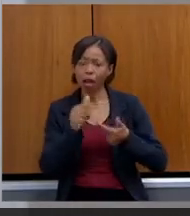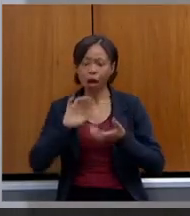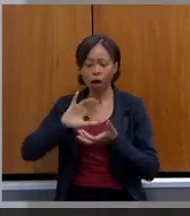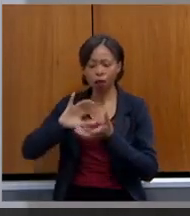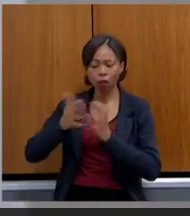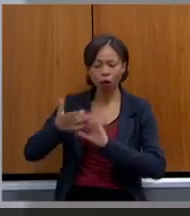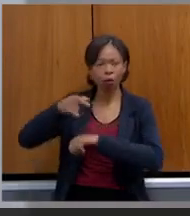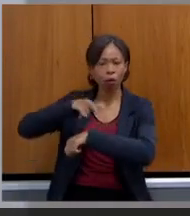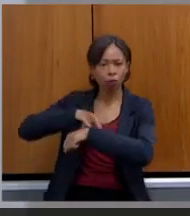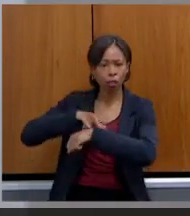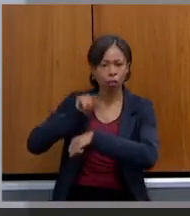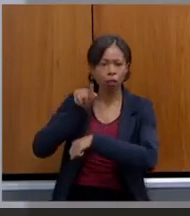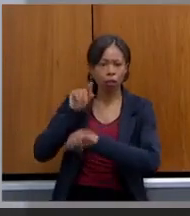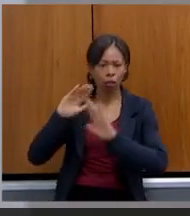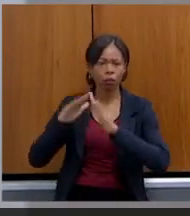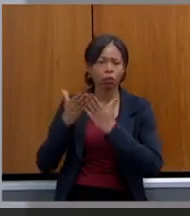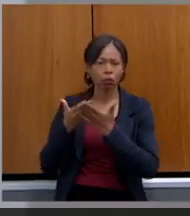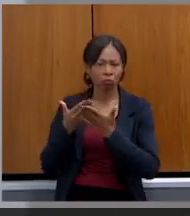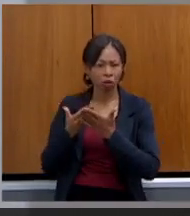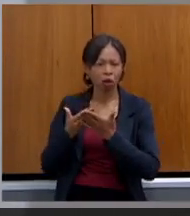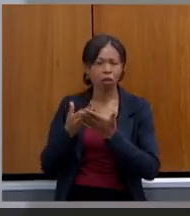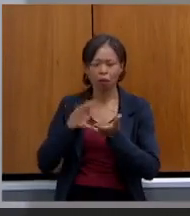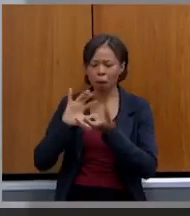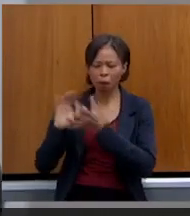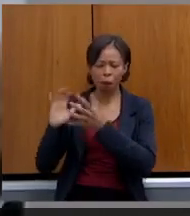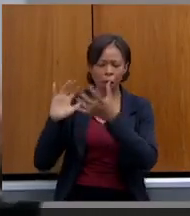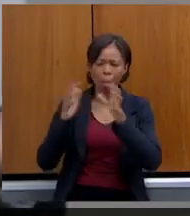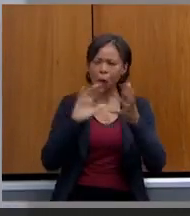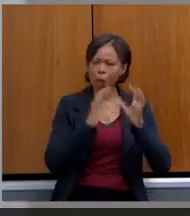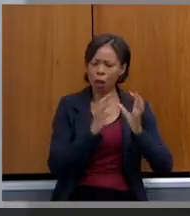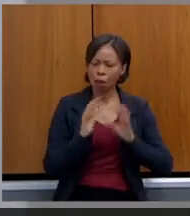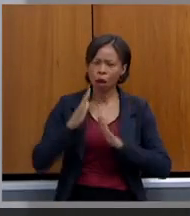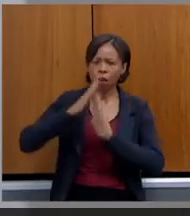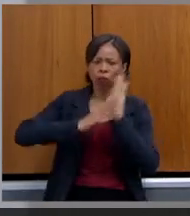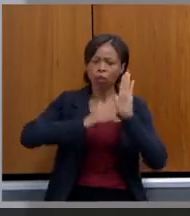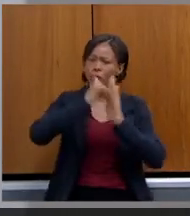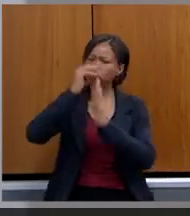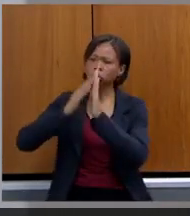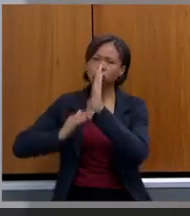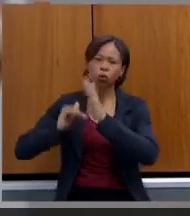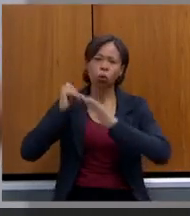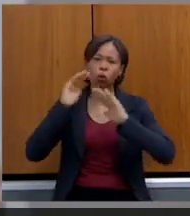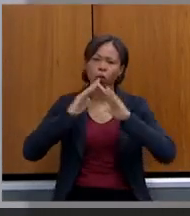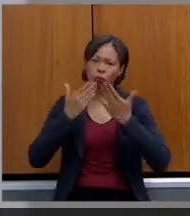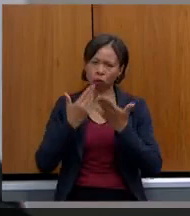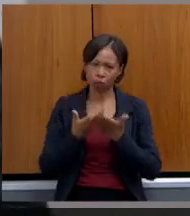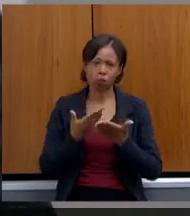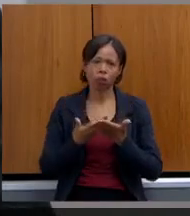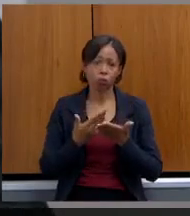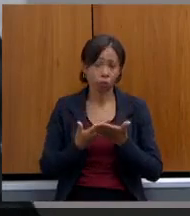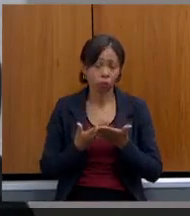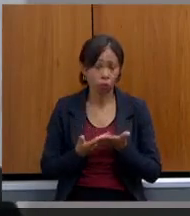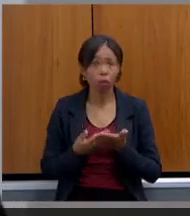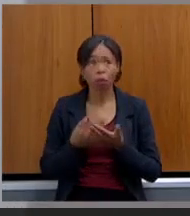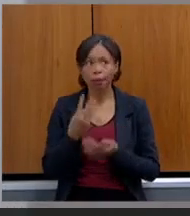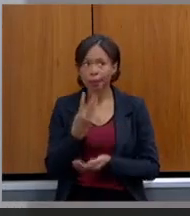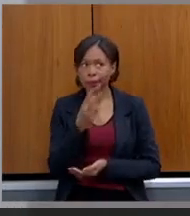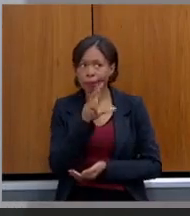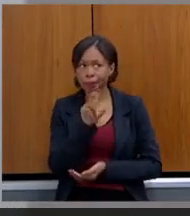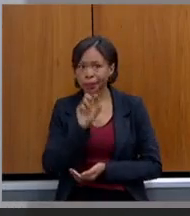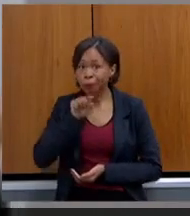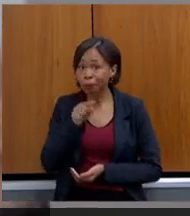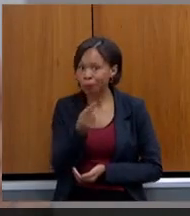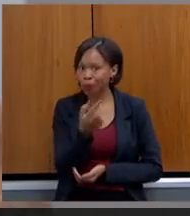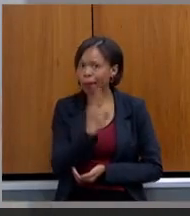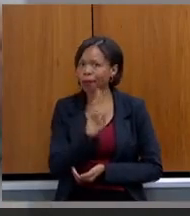banheiro reforma e necessárias a pintura agora da escola que só essa pintura fica em 350 mil